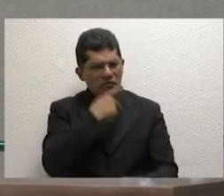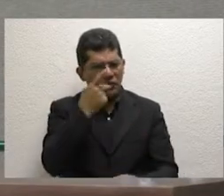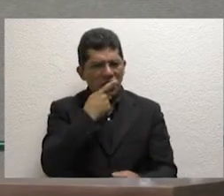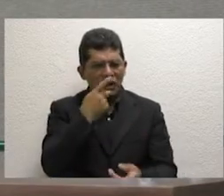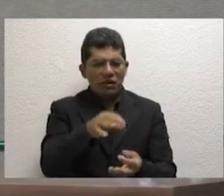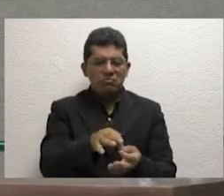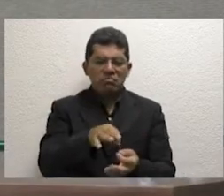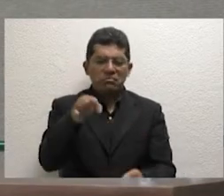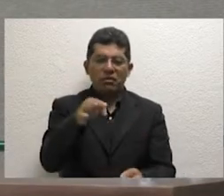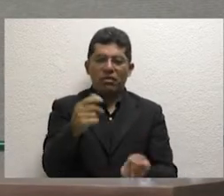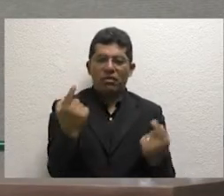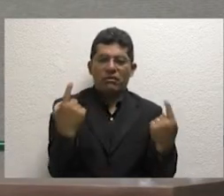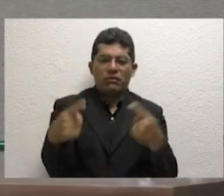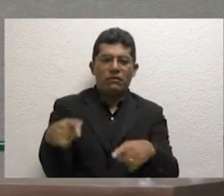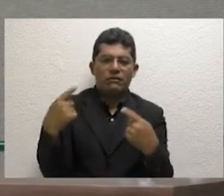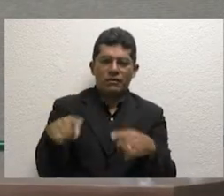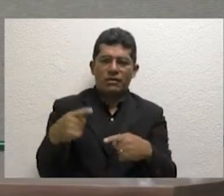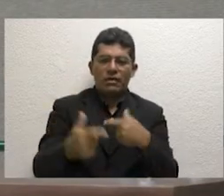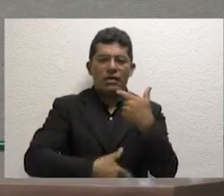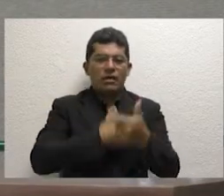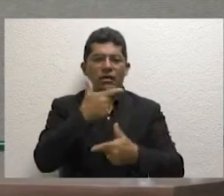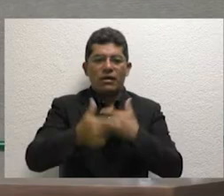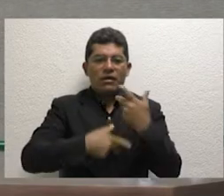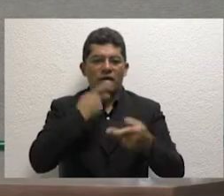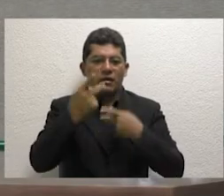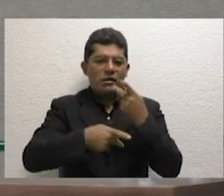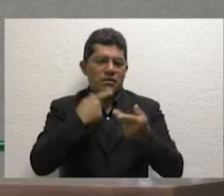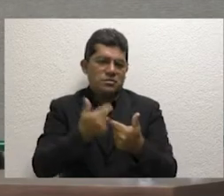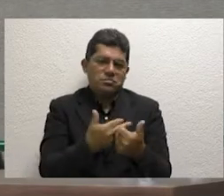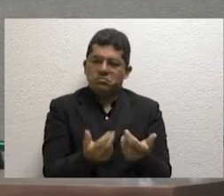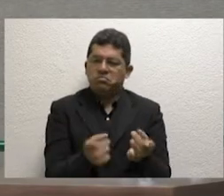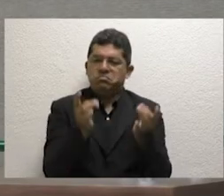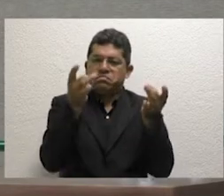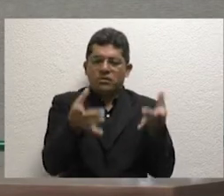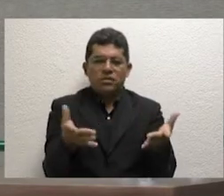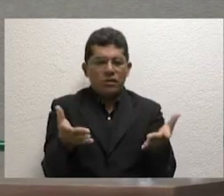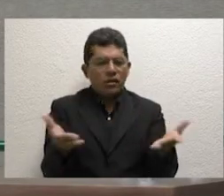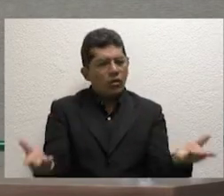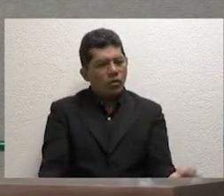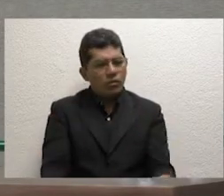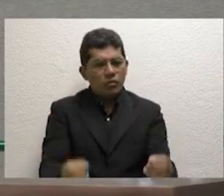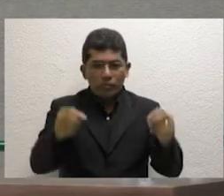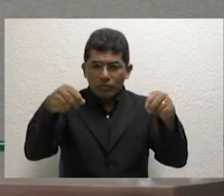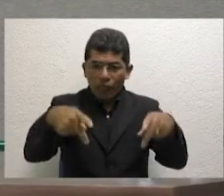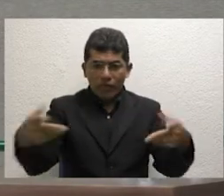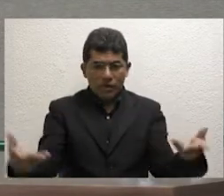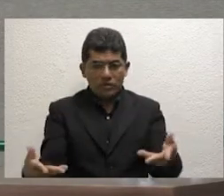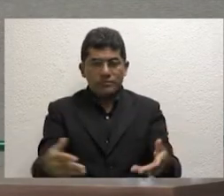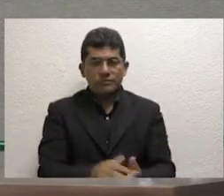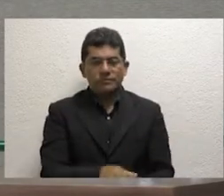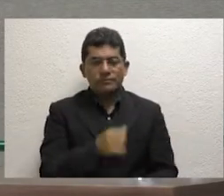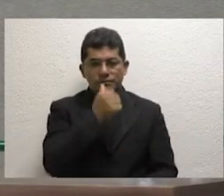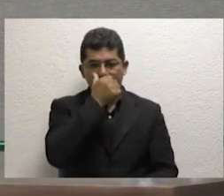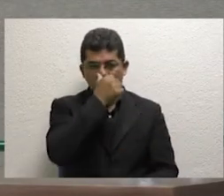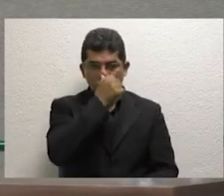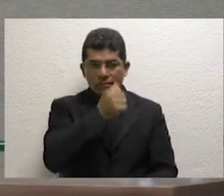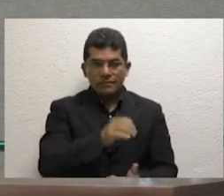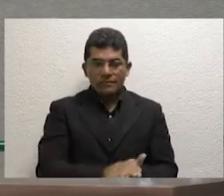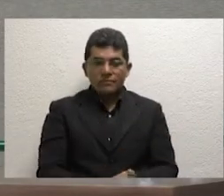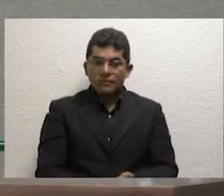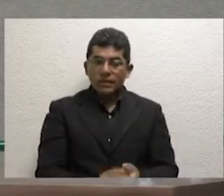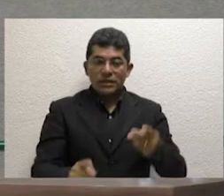deboche. Deboche contra um povo, porque nesse exato momento, as três salas de